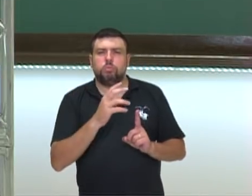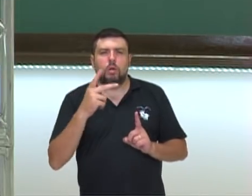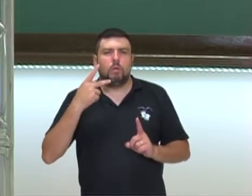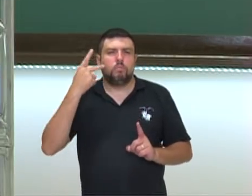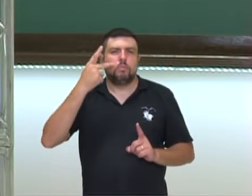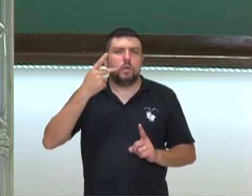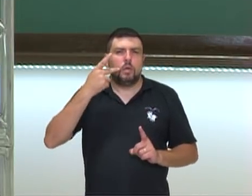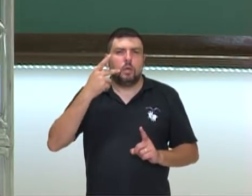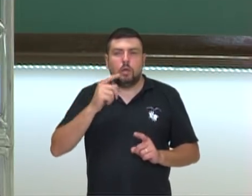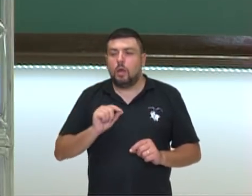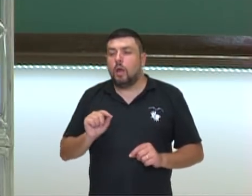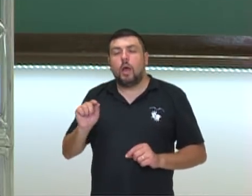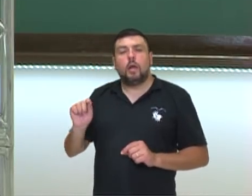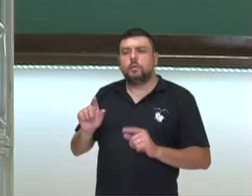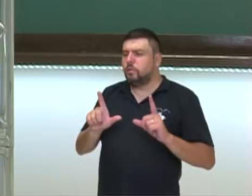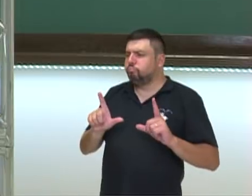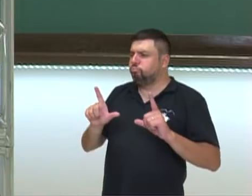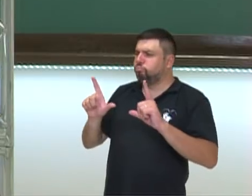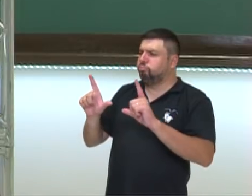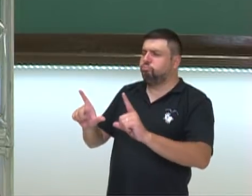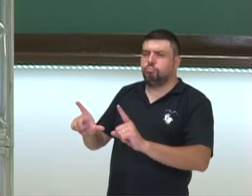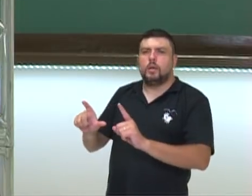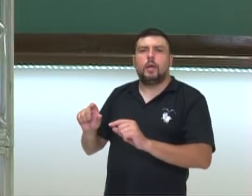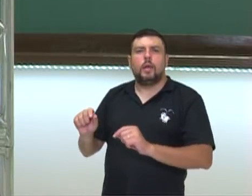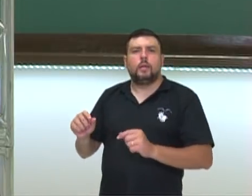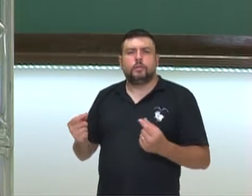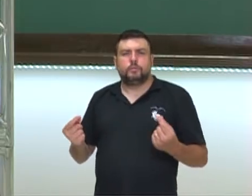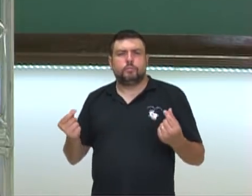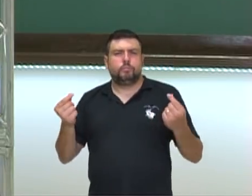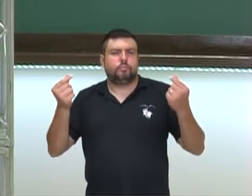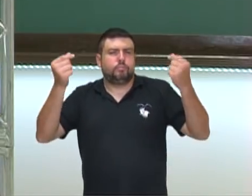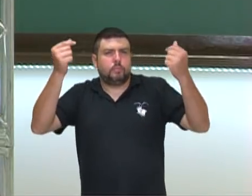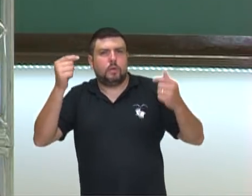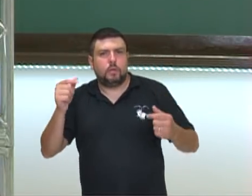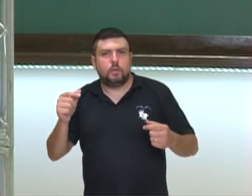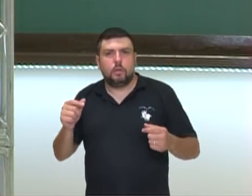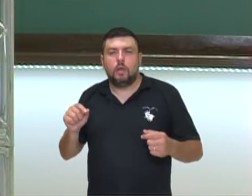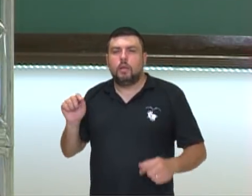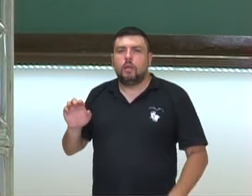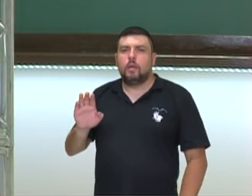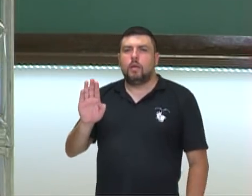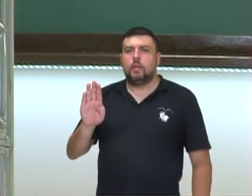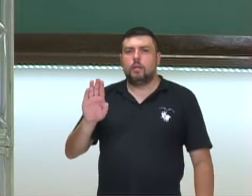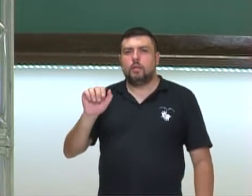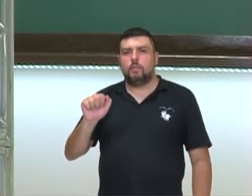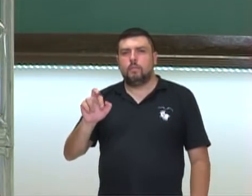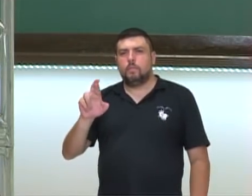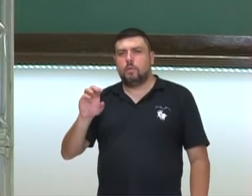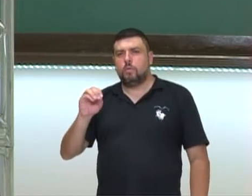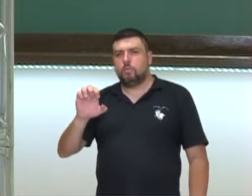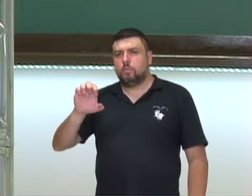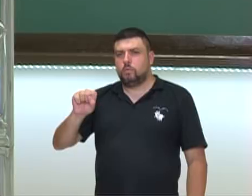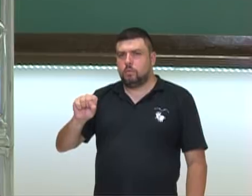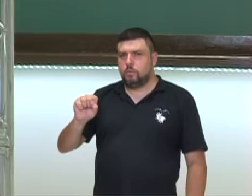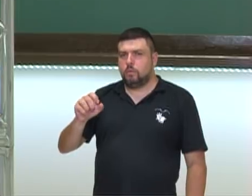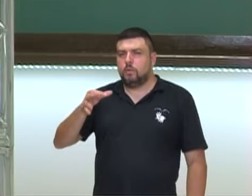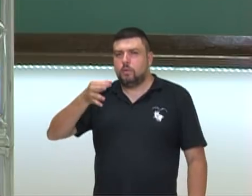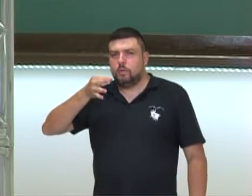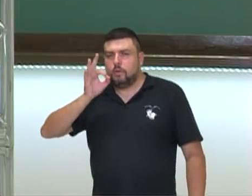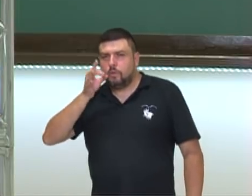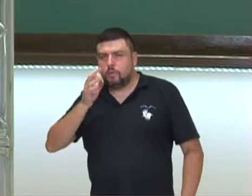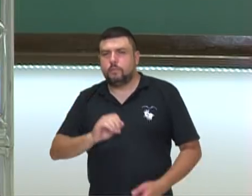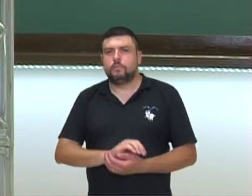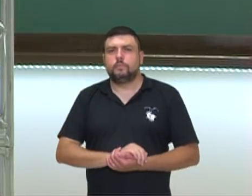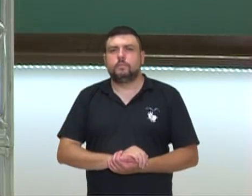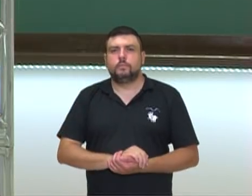de nobreza, ou comprando muitas vezes esses títulos de nobreza, os barões do café. Então,